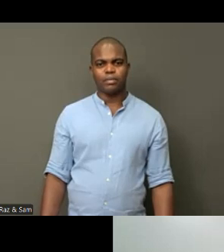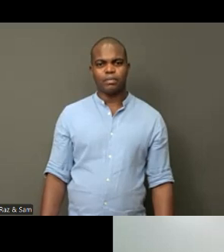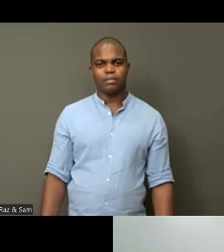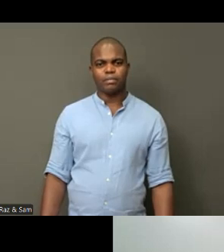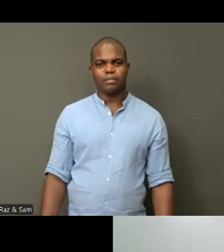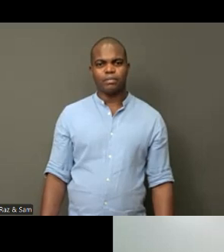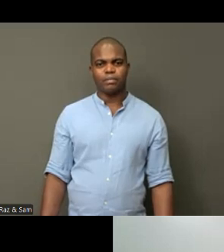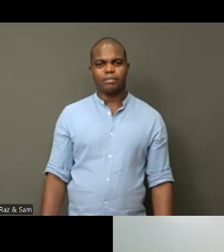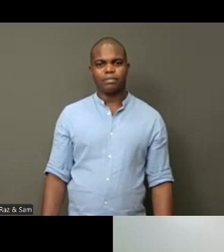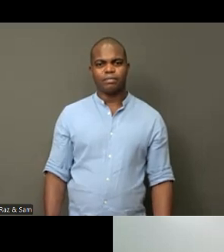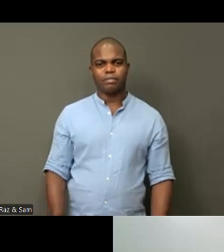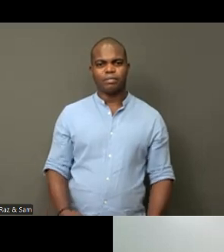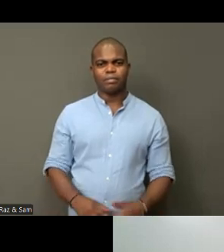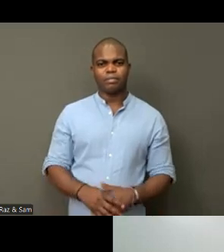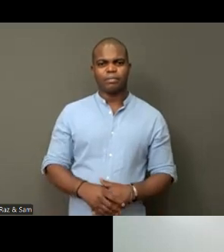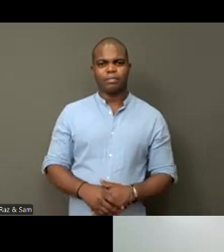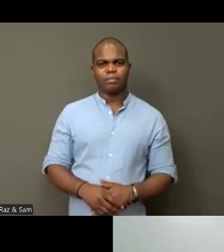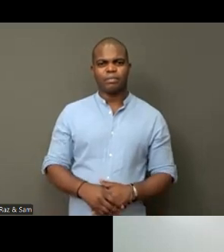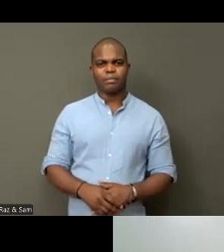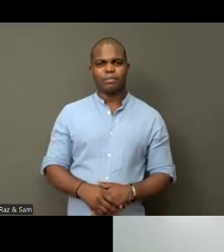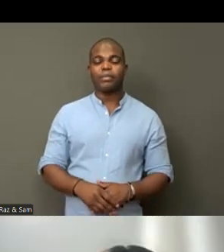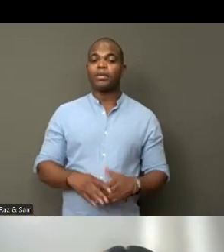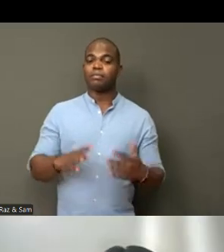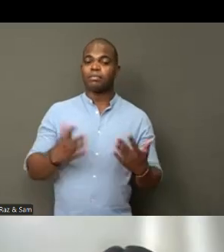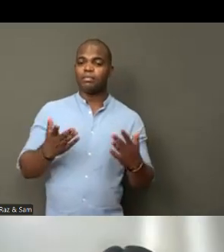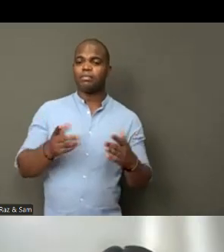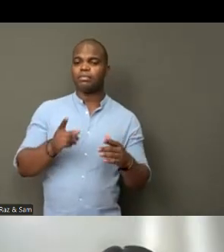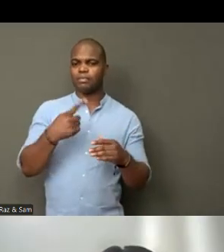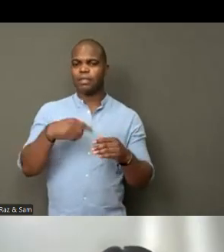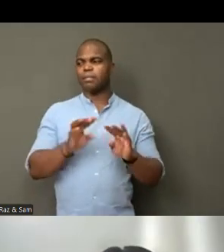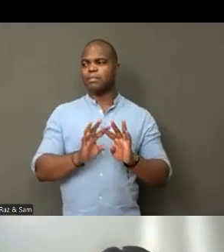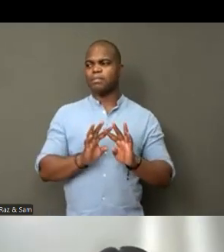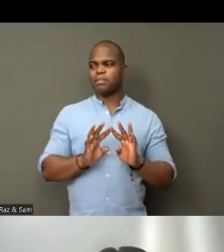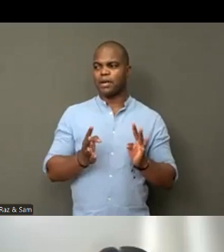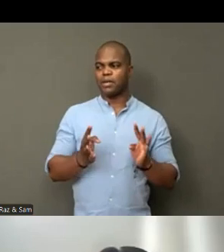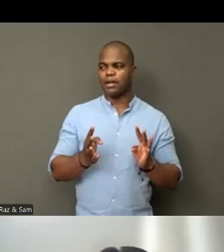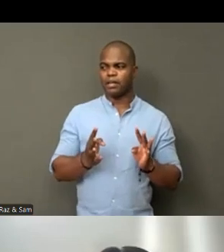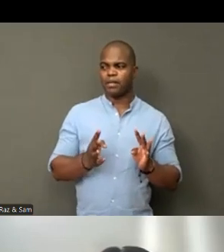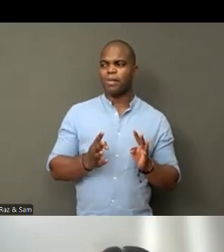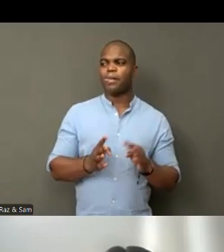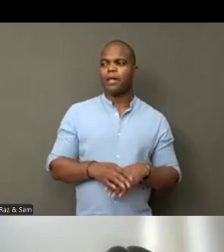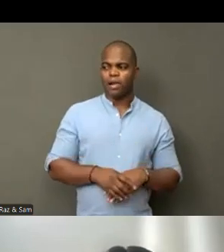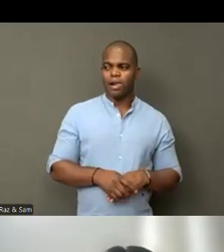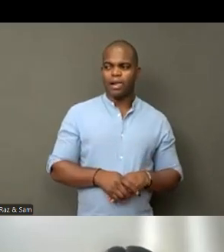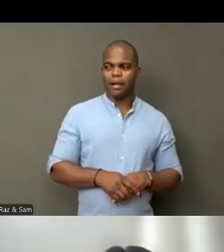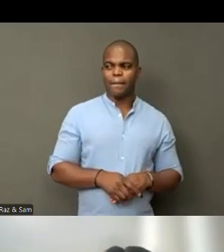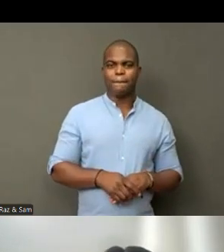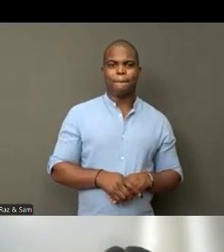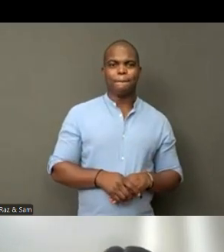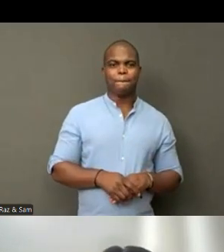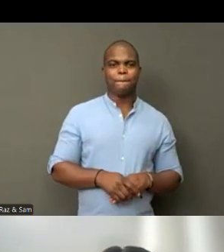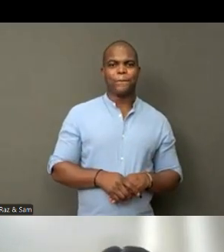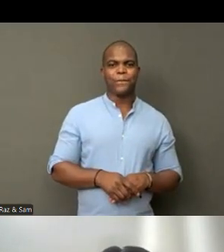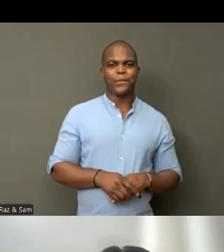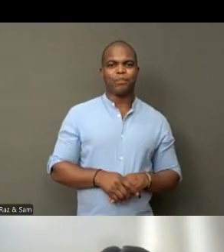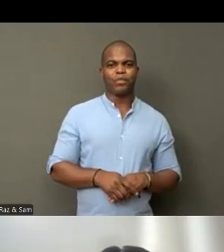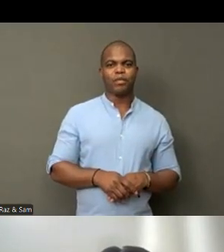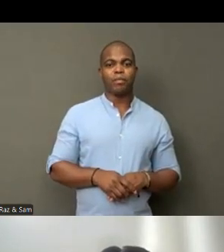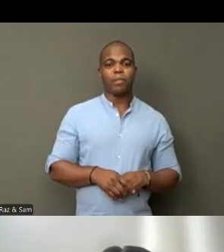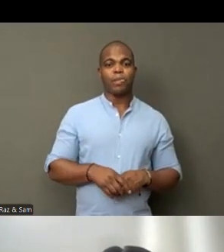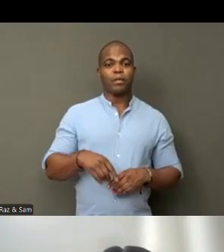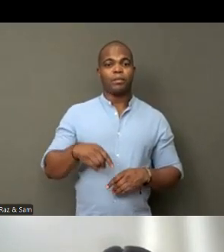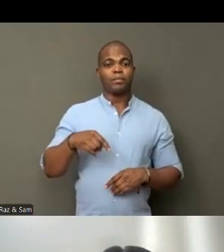esta sessão com perguntas para os palestrantes. Muito obrigado por suas intervenções e